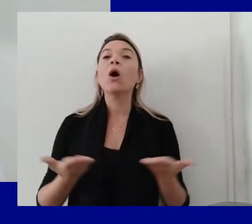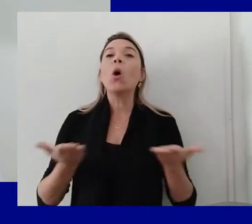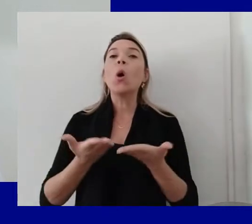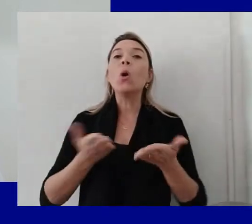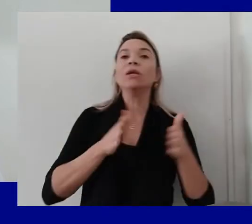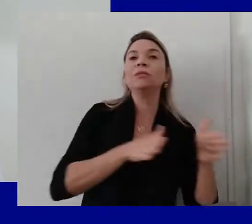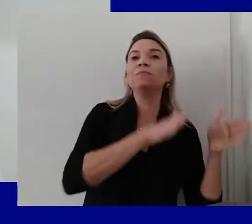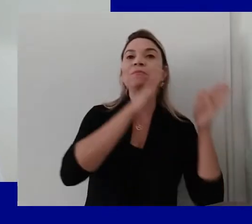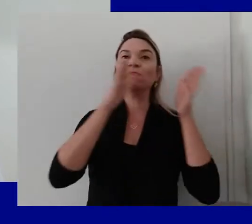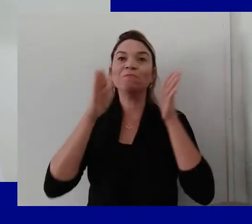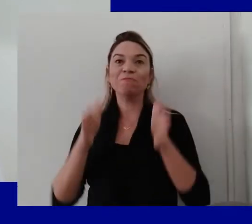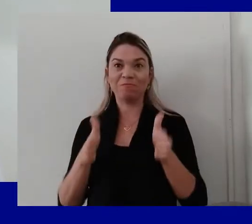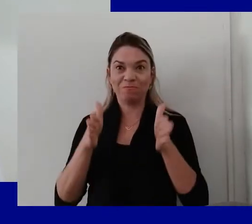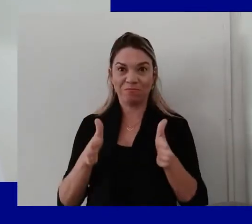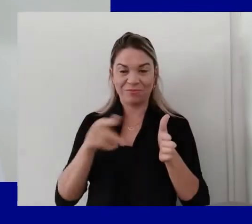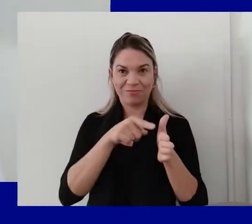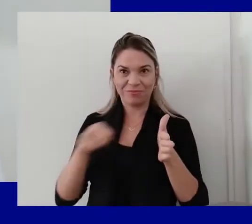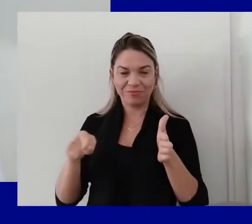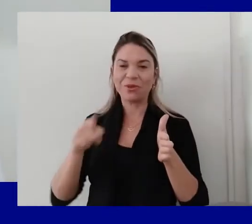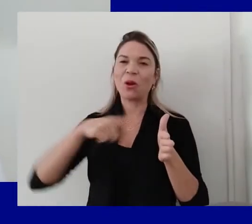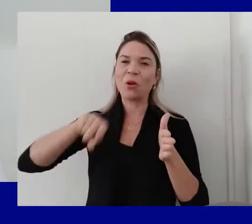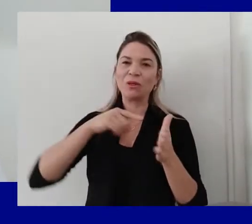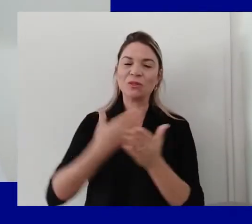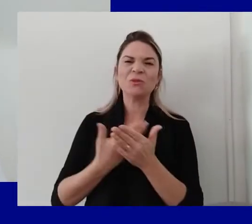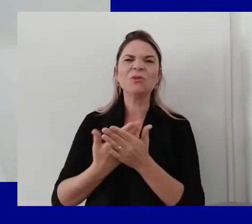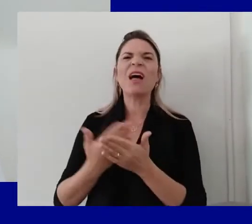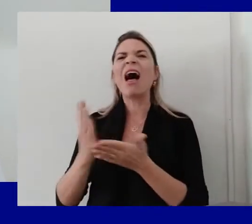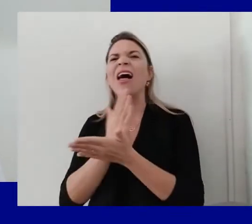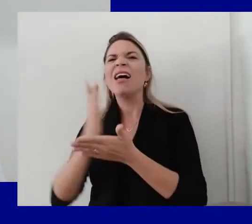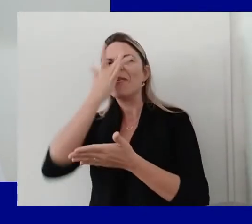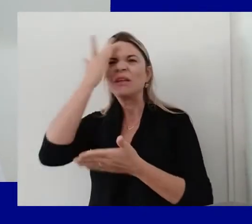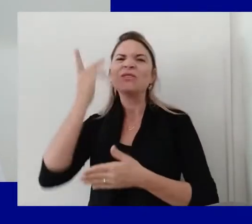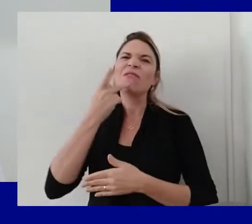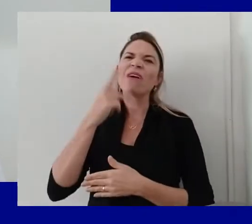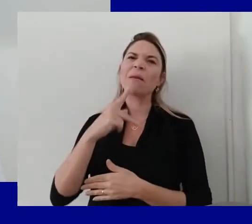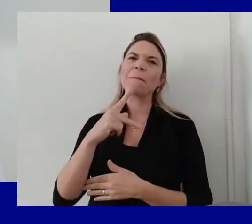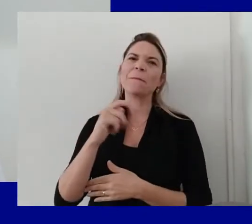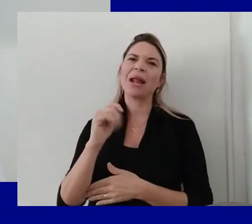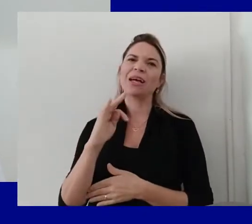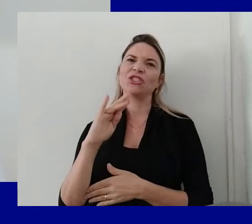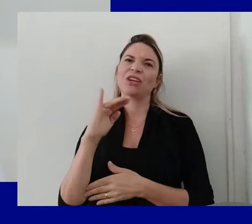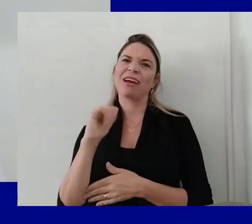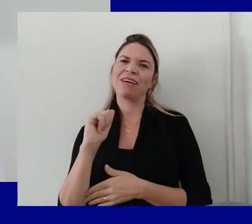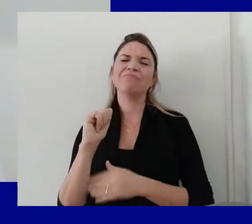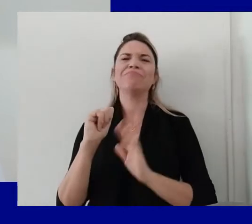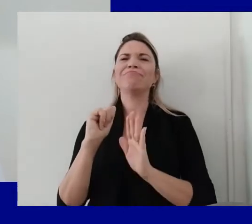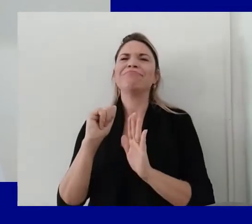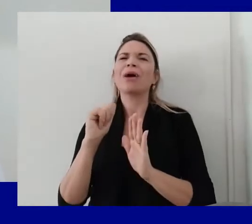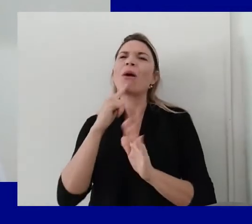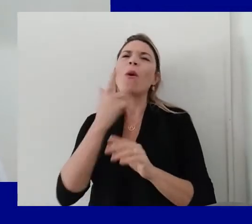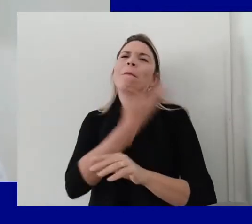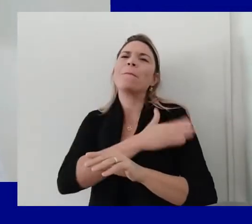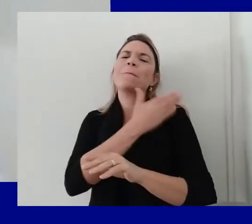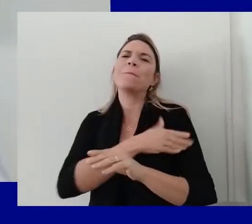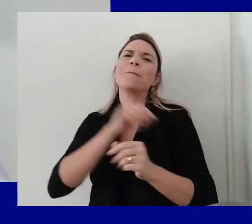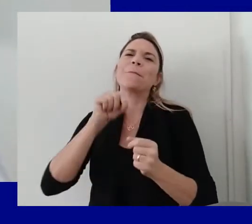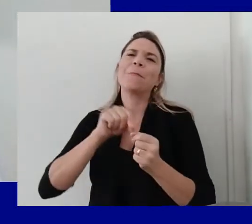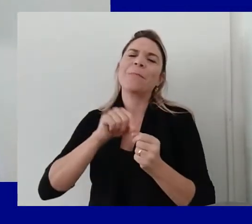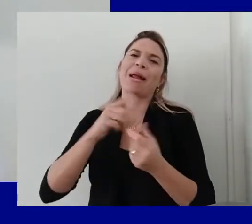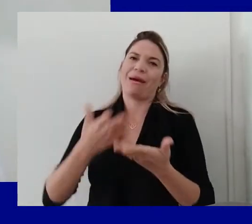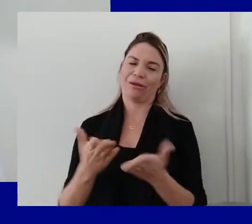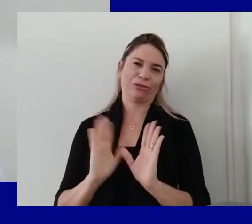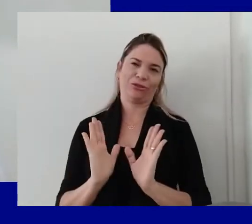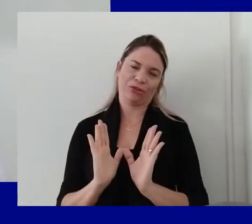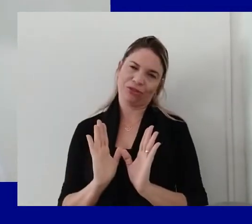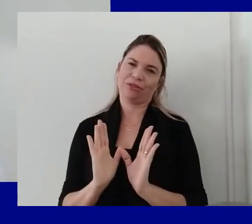chamar de parte prática porque a salvação é prática. Eu prefiro chamar de a parte de desenvolvimento